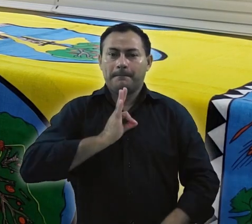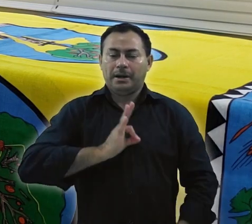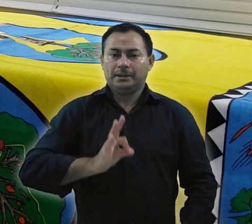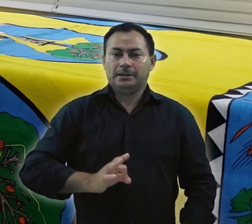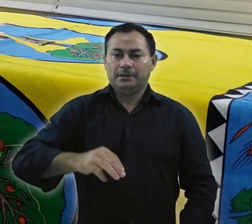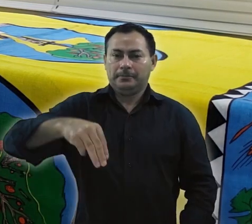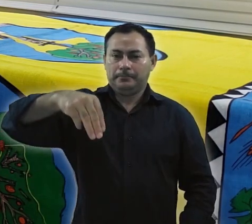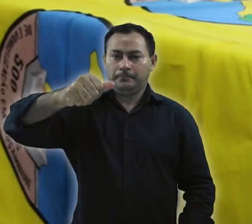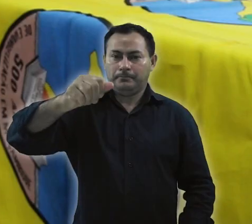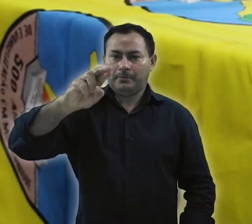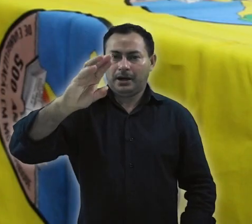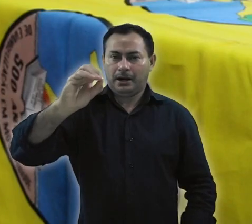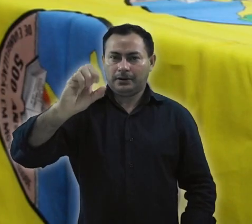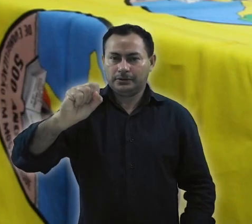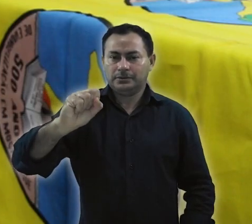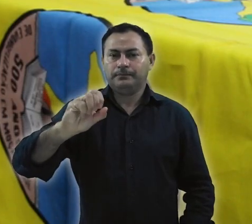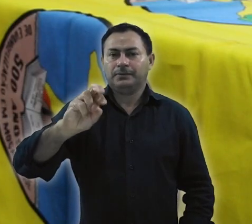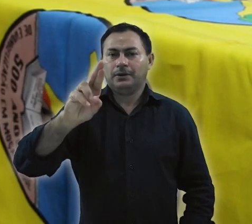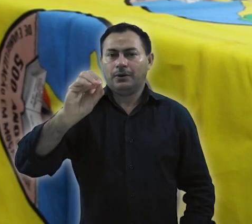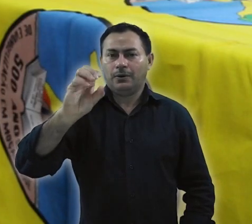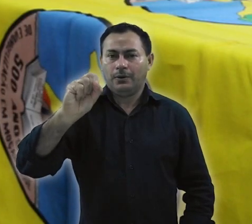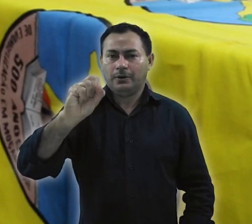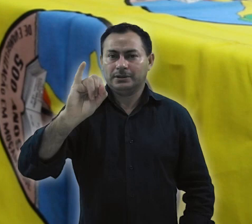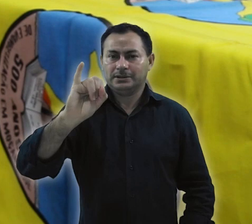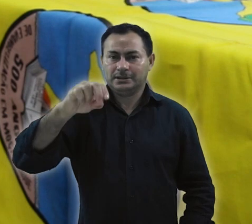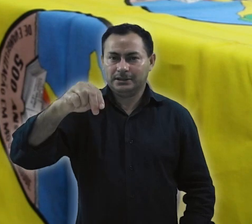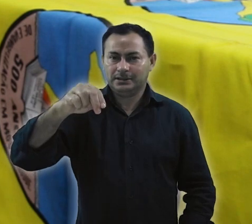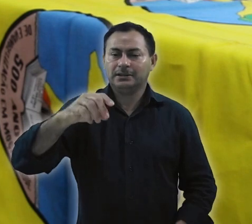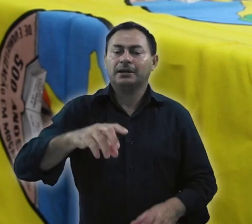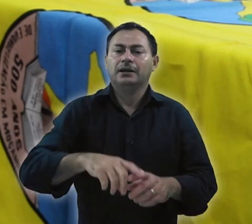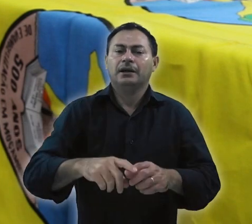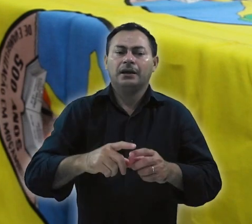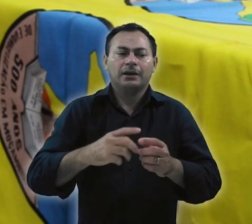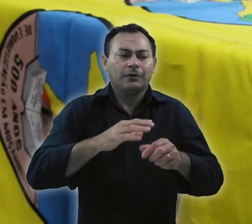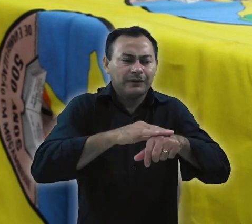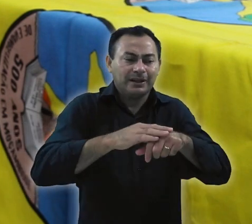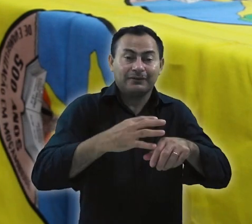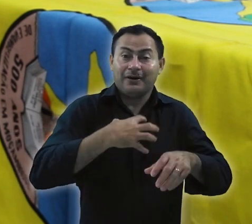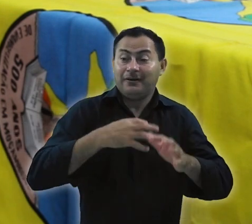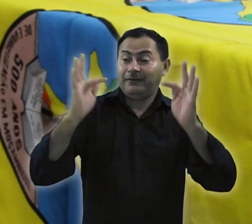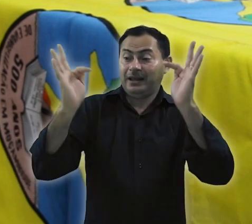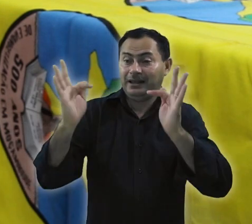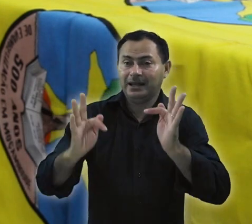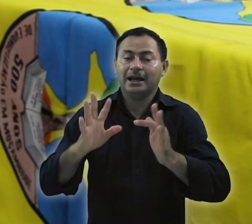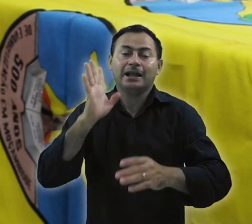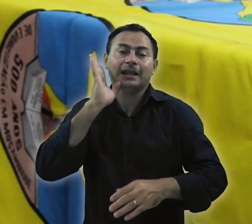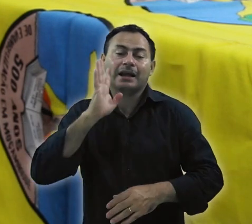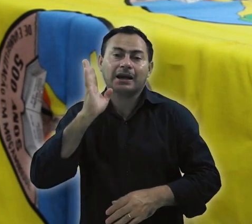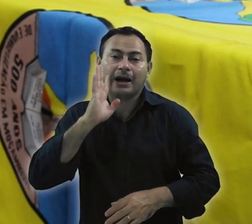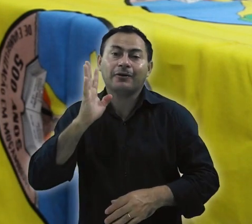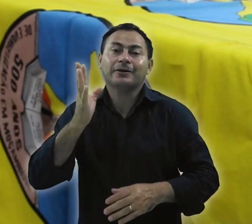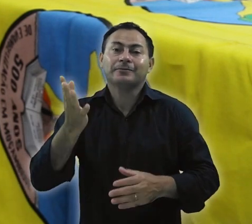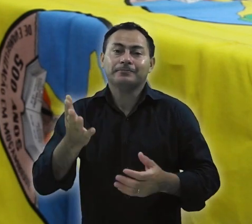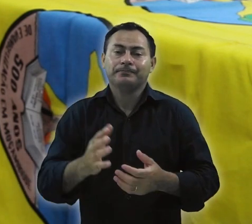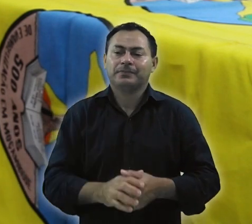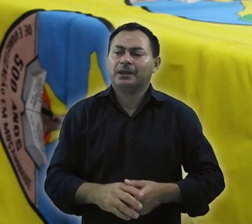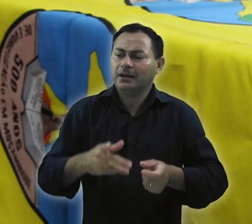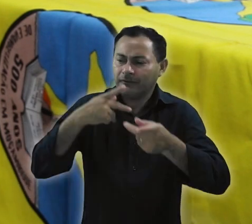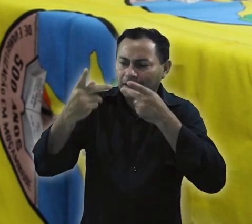Marcos Rocin. Eu fui, conversei com ele, ele ficou também contente, era muito legal.